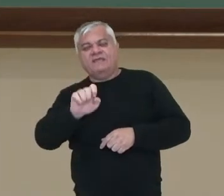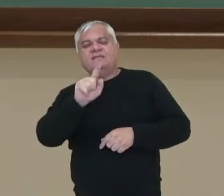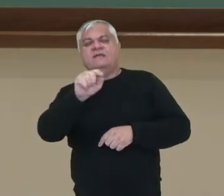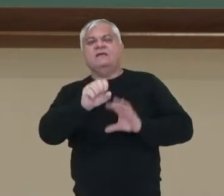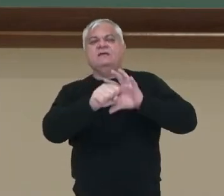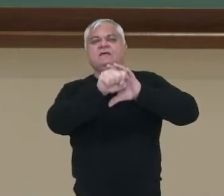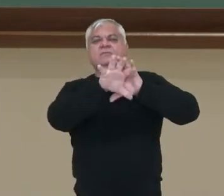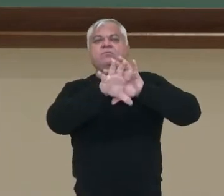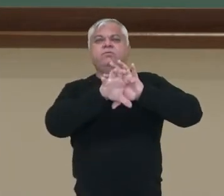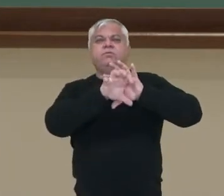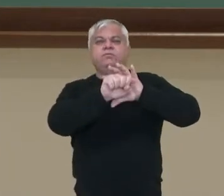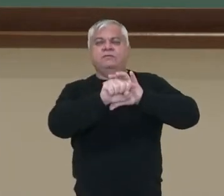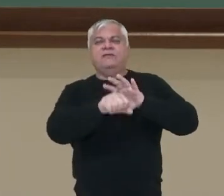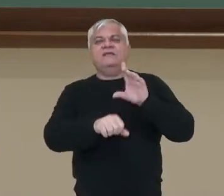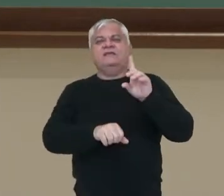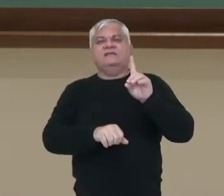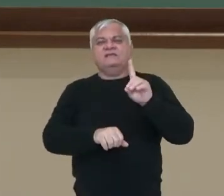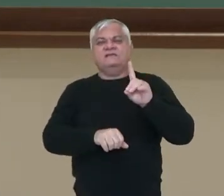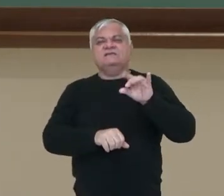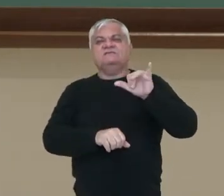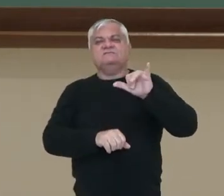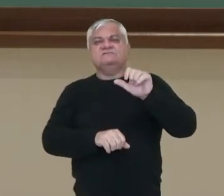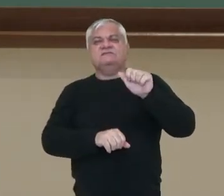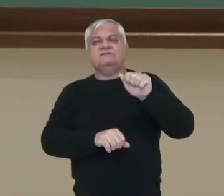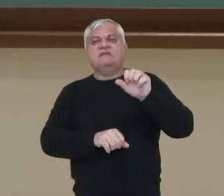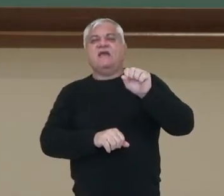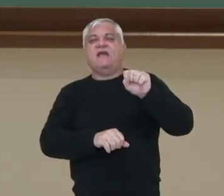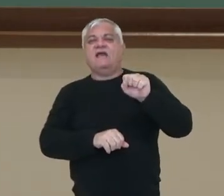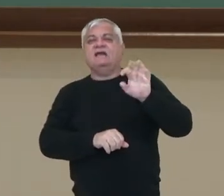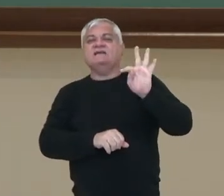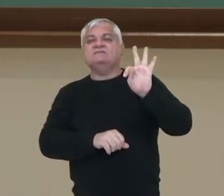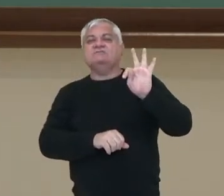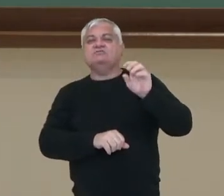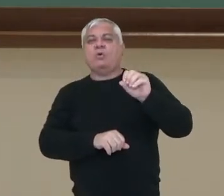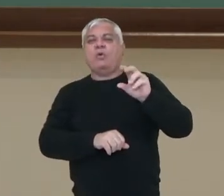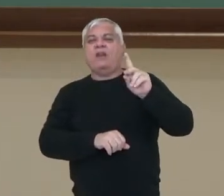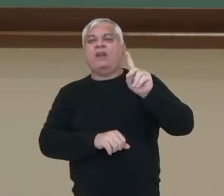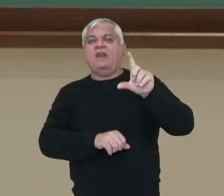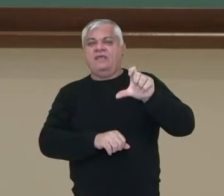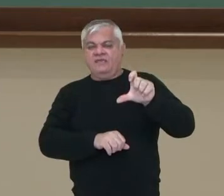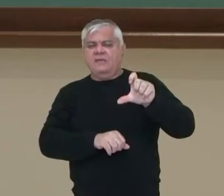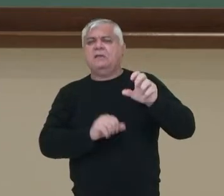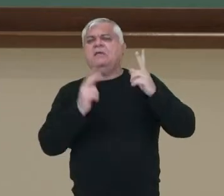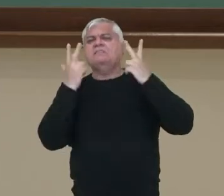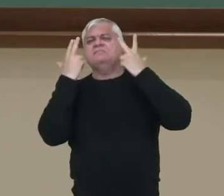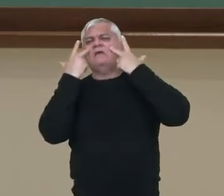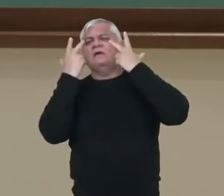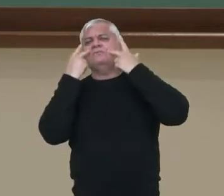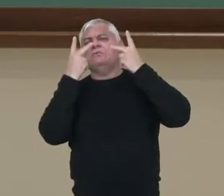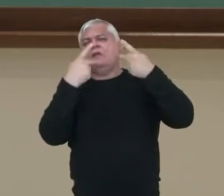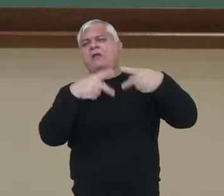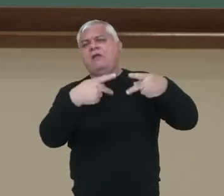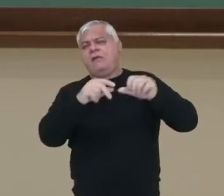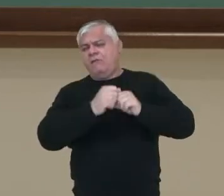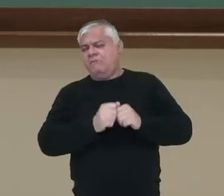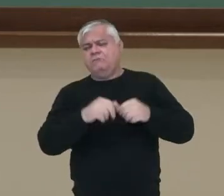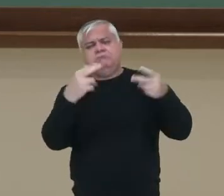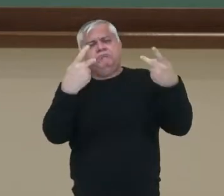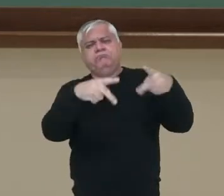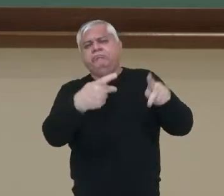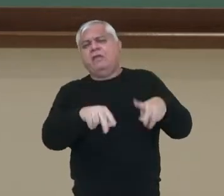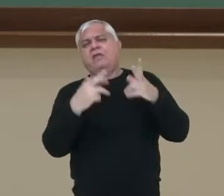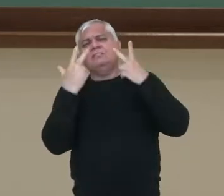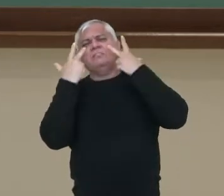chamado de diástole, tá? Isso é automático, tá? Nós temos um marca-passo natural que